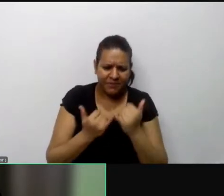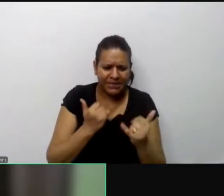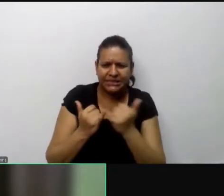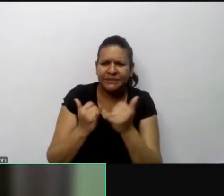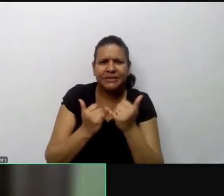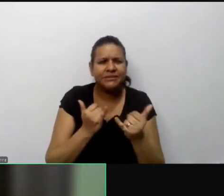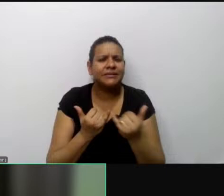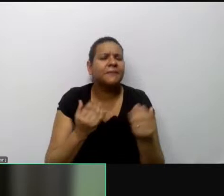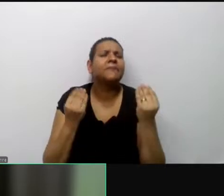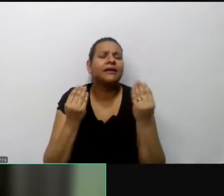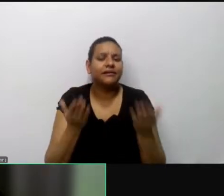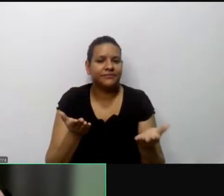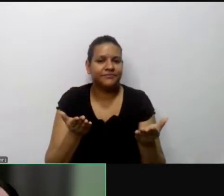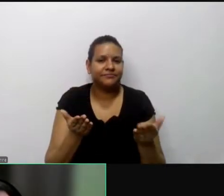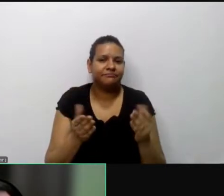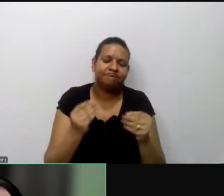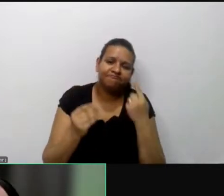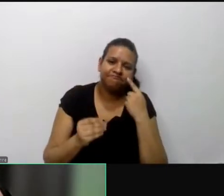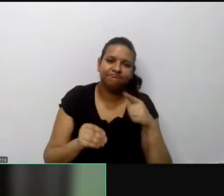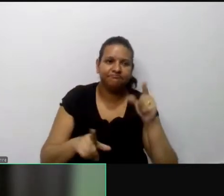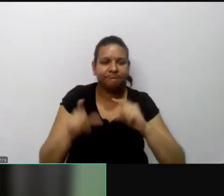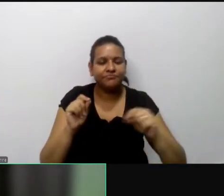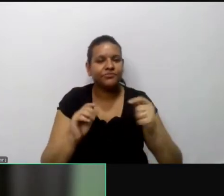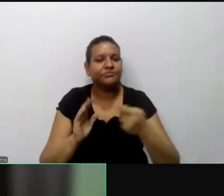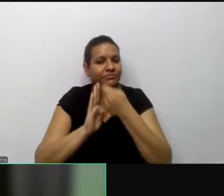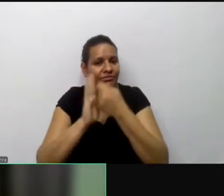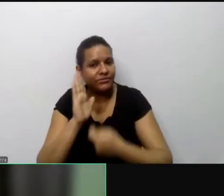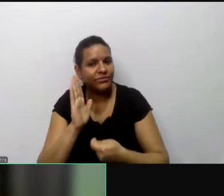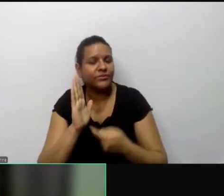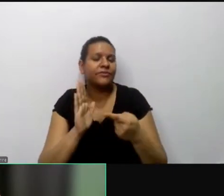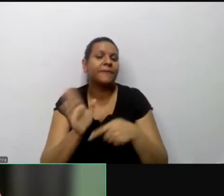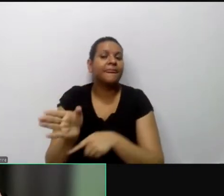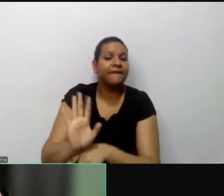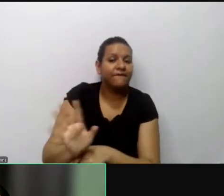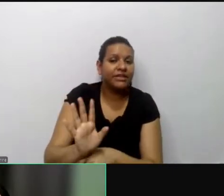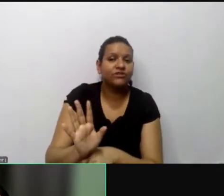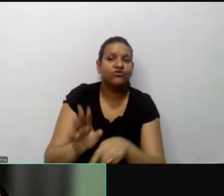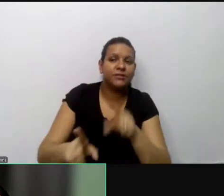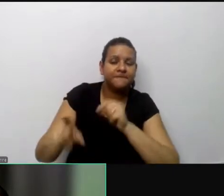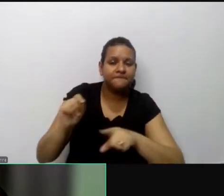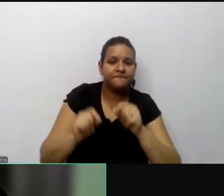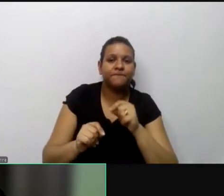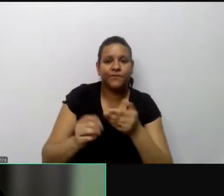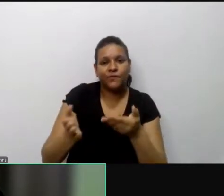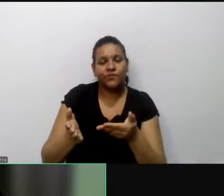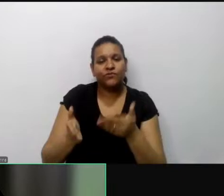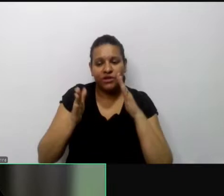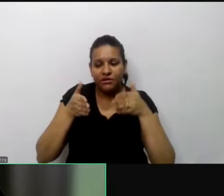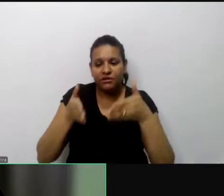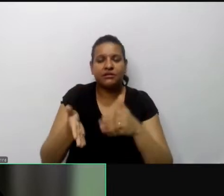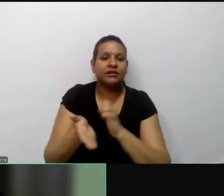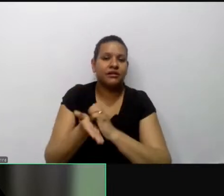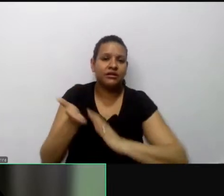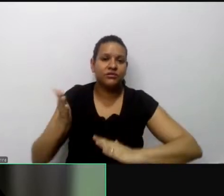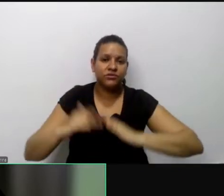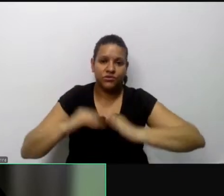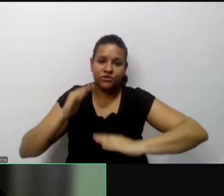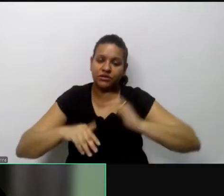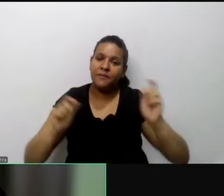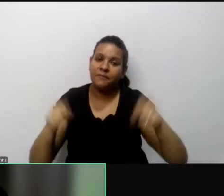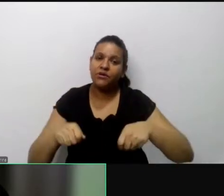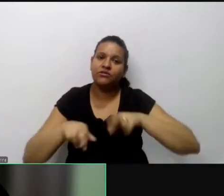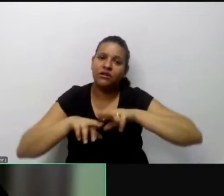Vamos reforçar essas, selecionar textos, selecionar vídeos, e pensar em atividades que o estudante possa utilizar todo esse